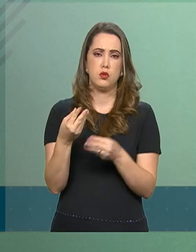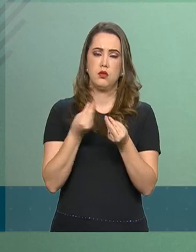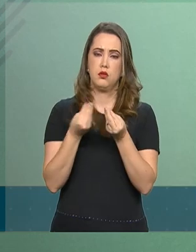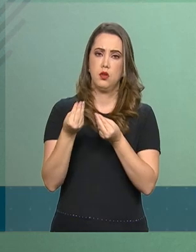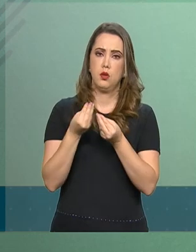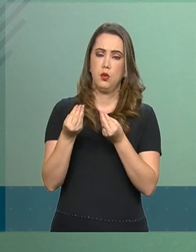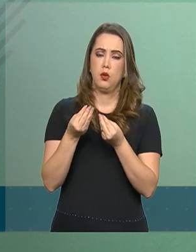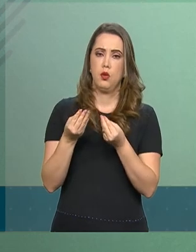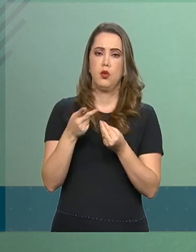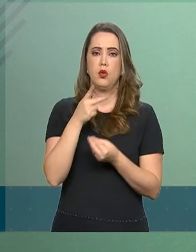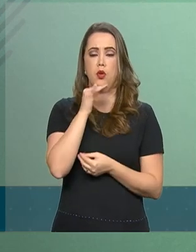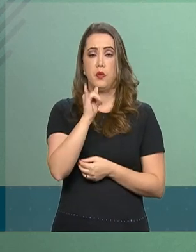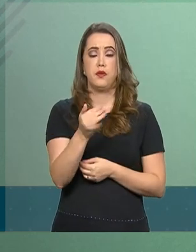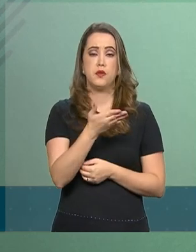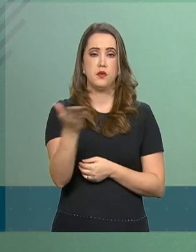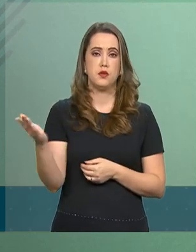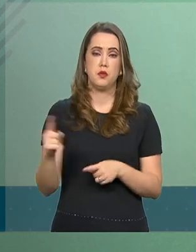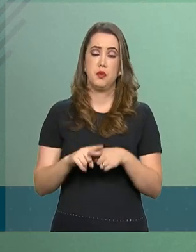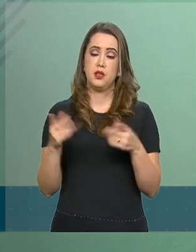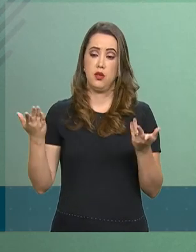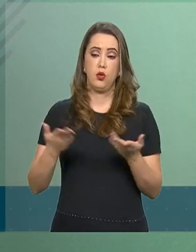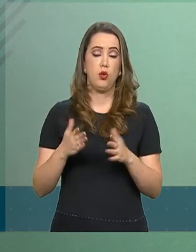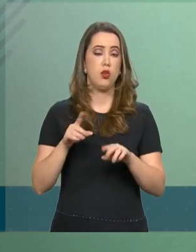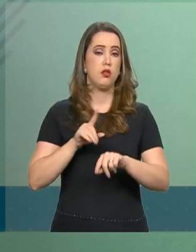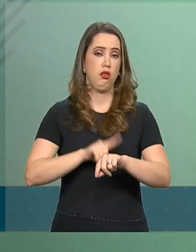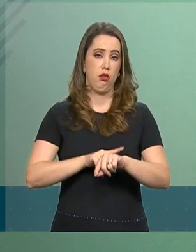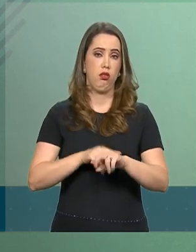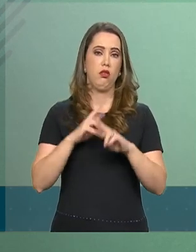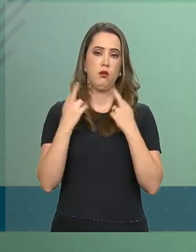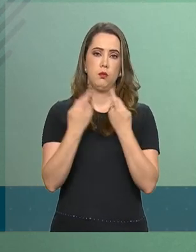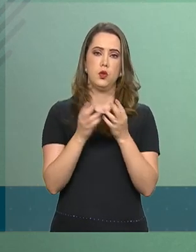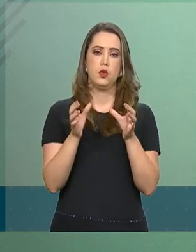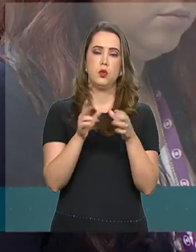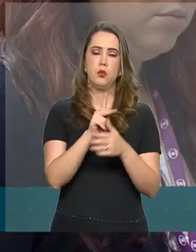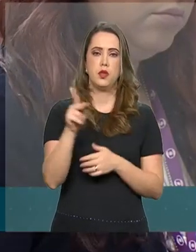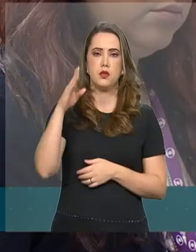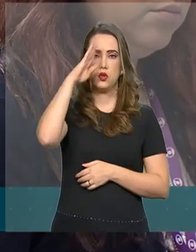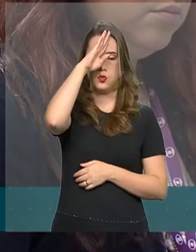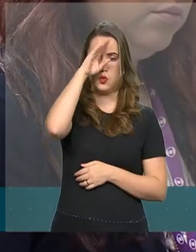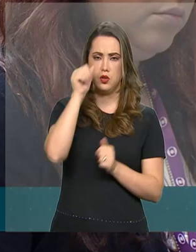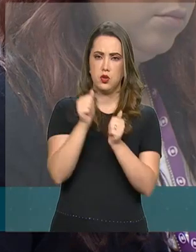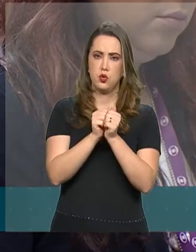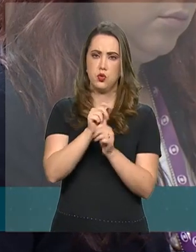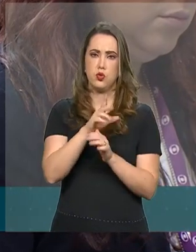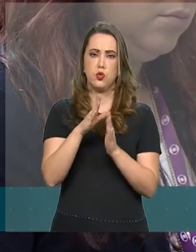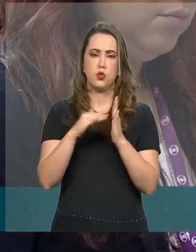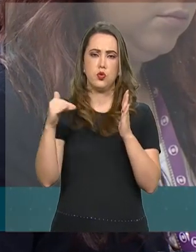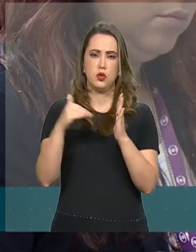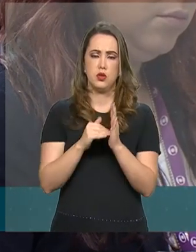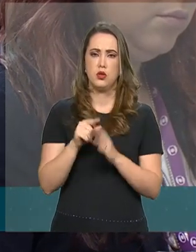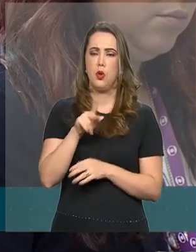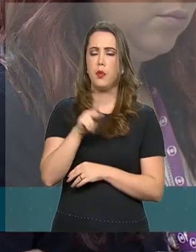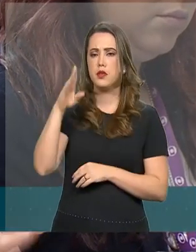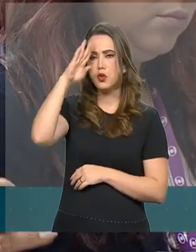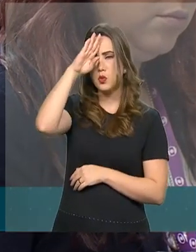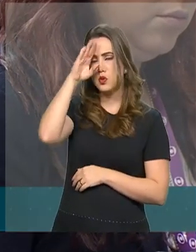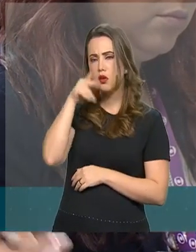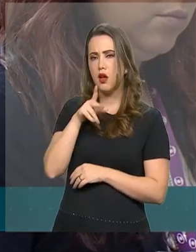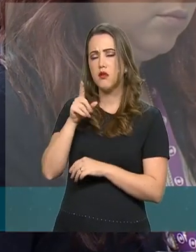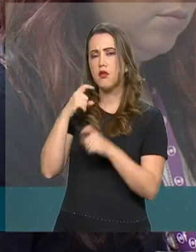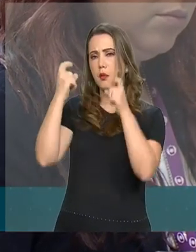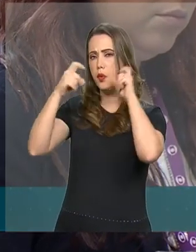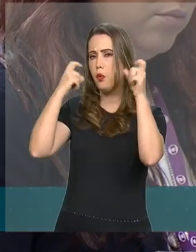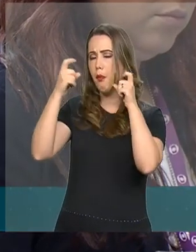levar vocês mas agora está havendo uma reunião do presidente com líderes que ele está preocupado com essa votação ou está deixando